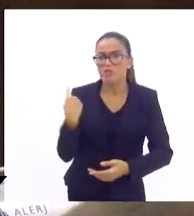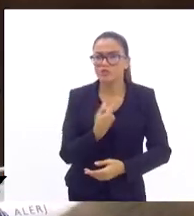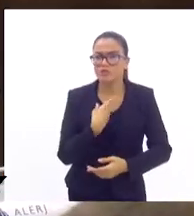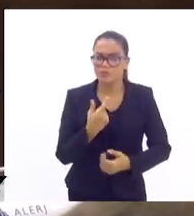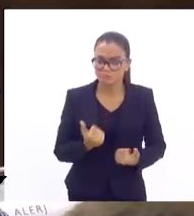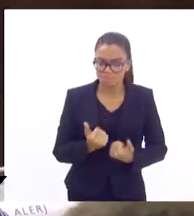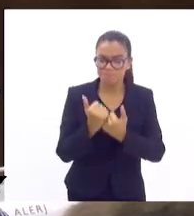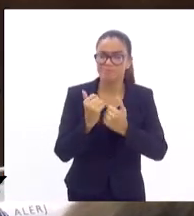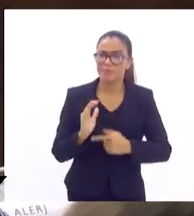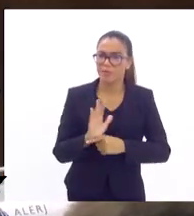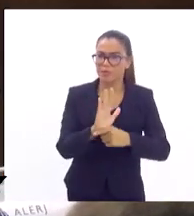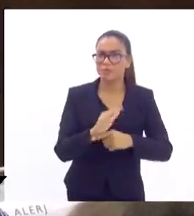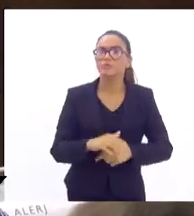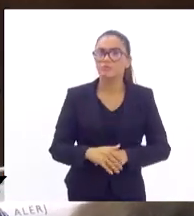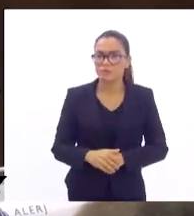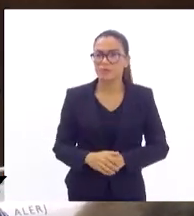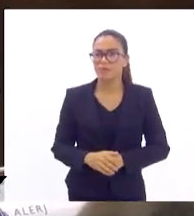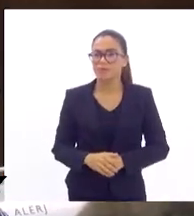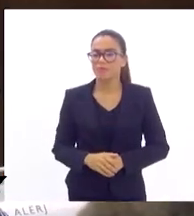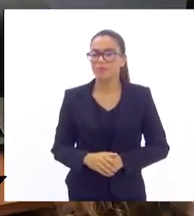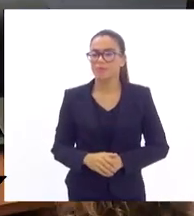for decidido, a gente está junto. O contrato...